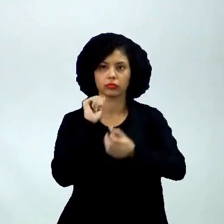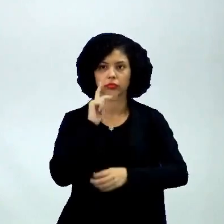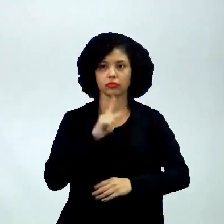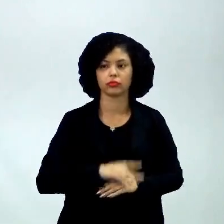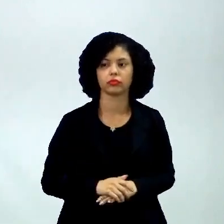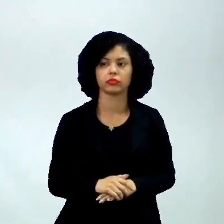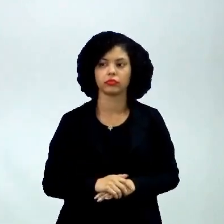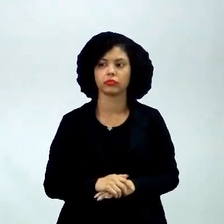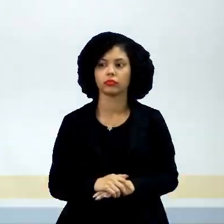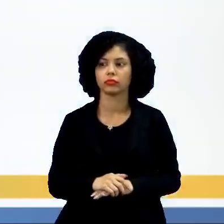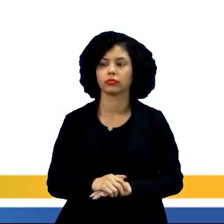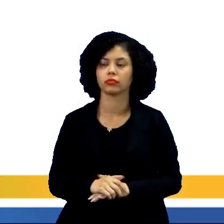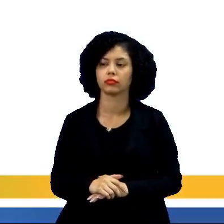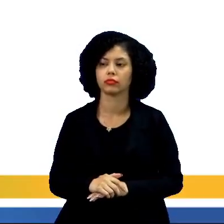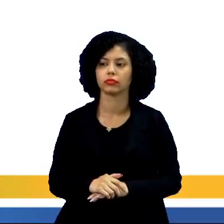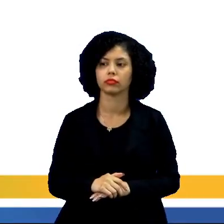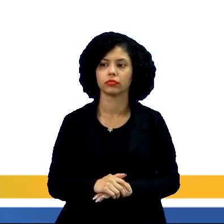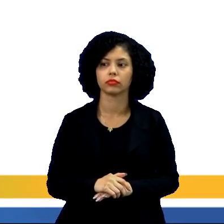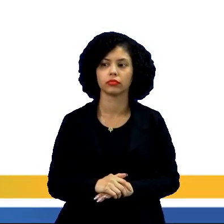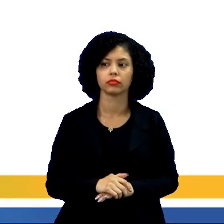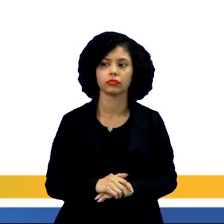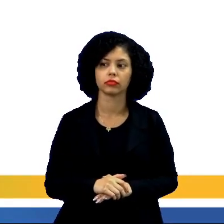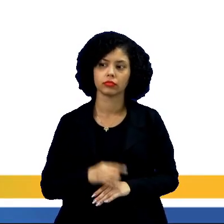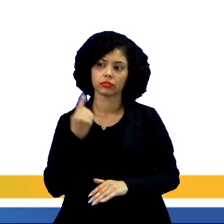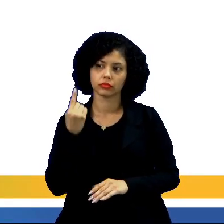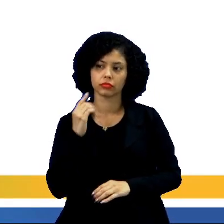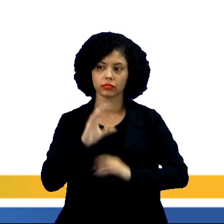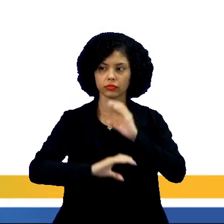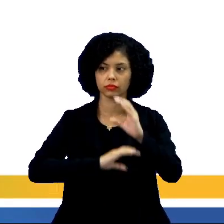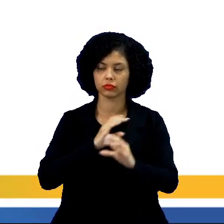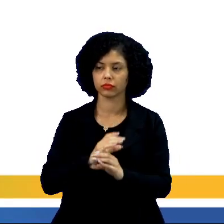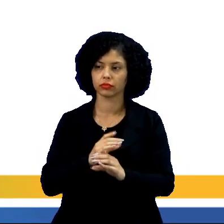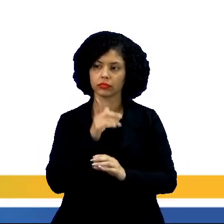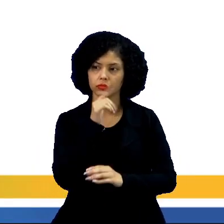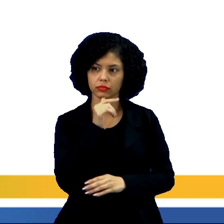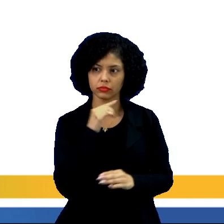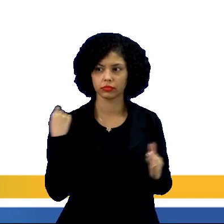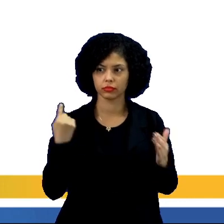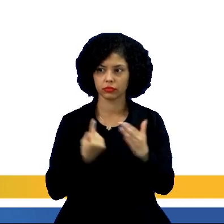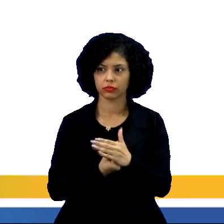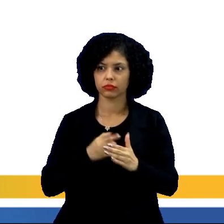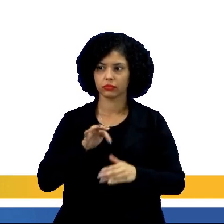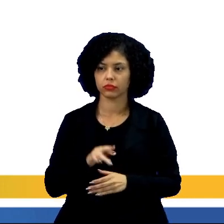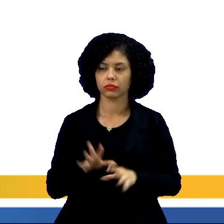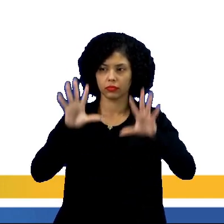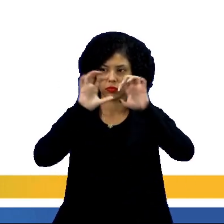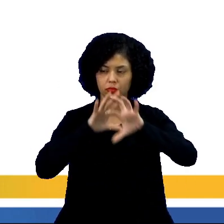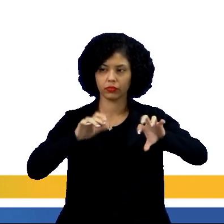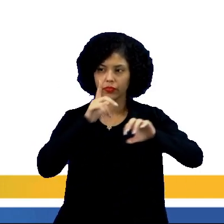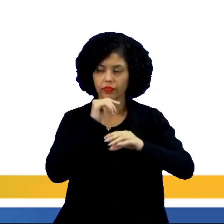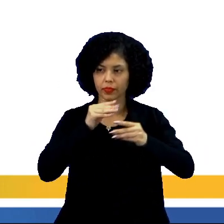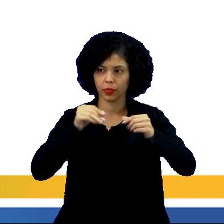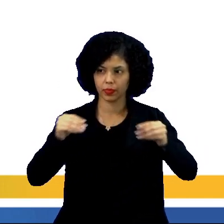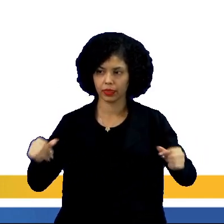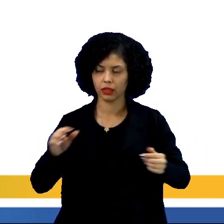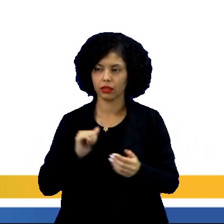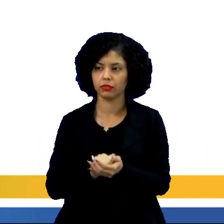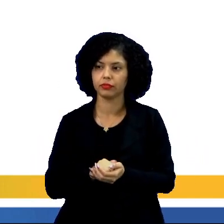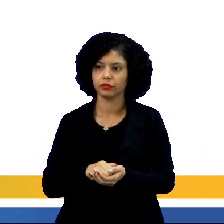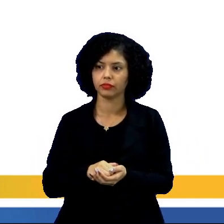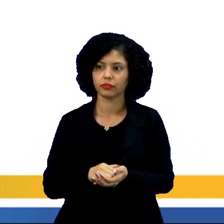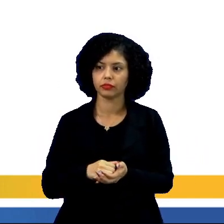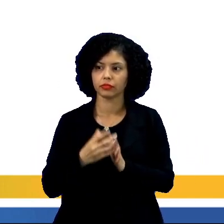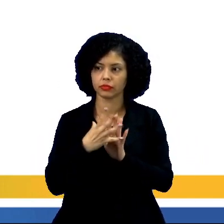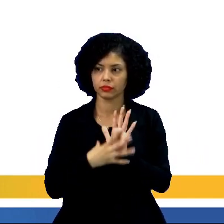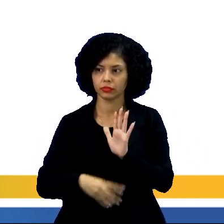ok? Vamos para a nossa próxima pergunta. Uma das etapas do ciclo da água inclui a evaporação da água do